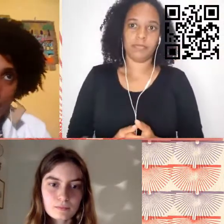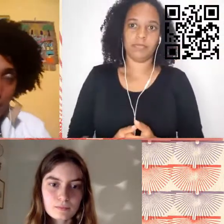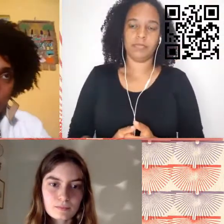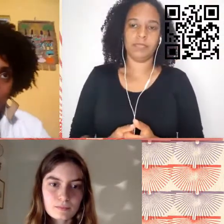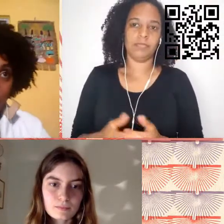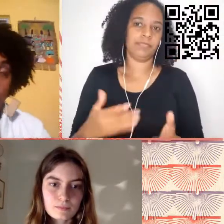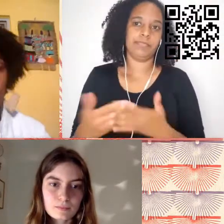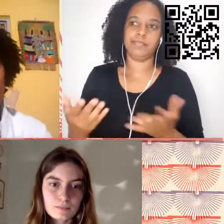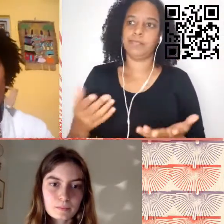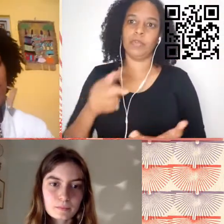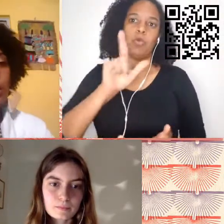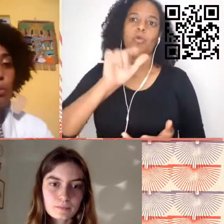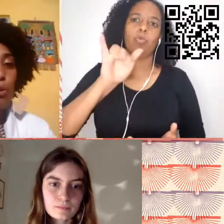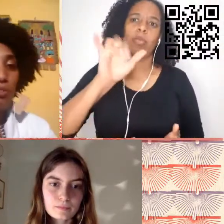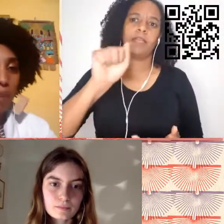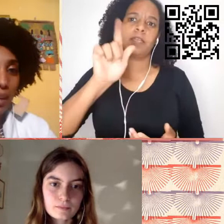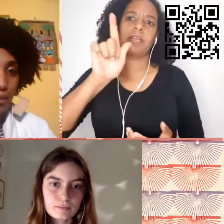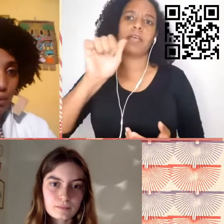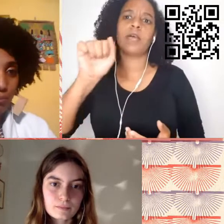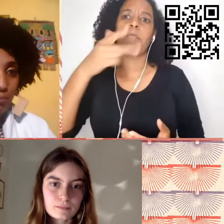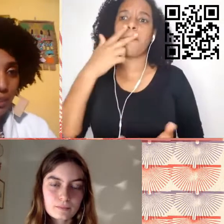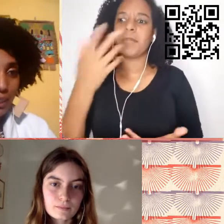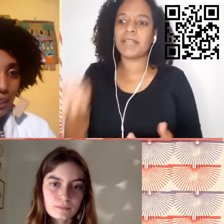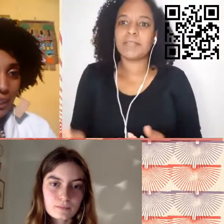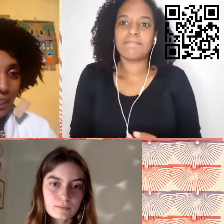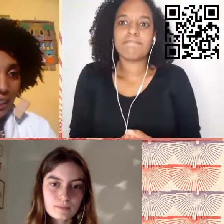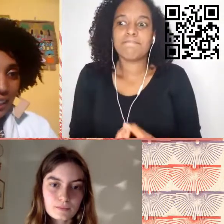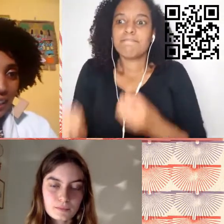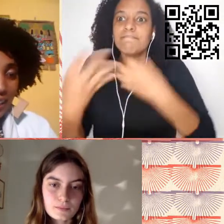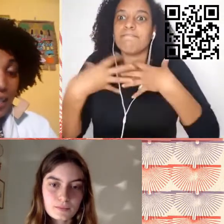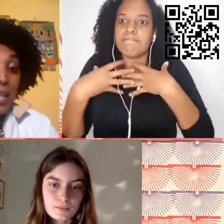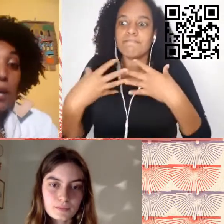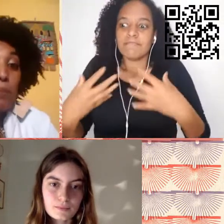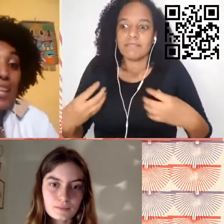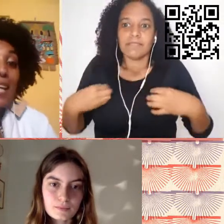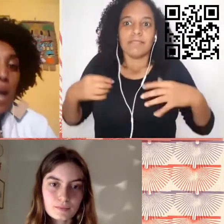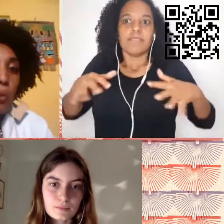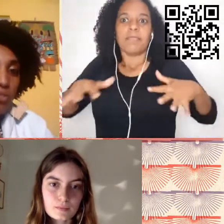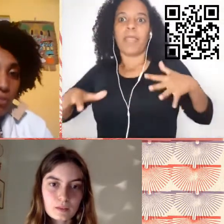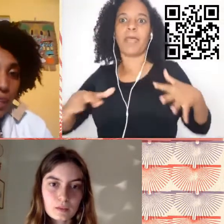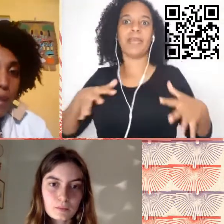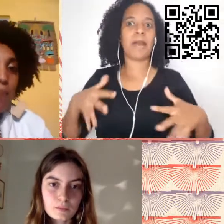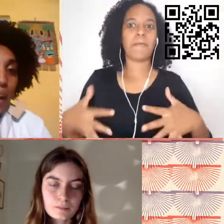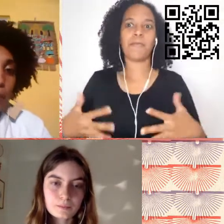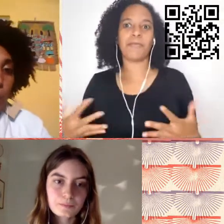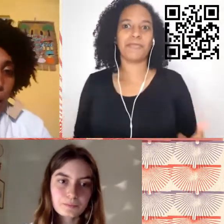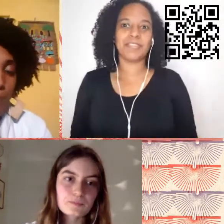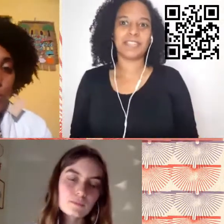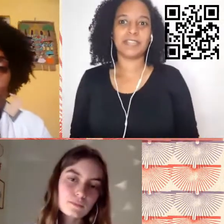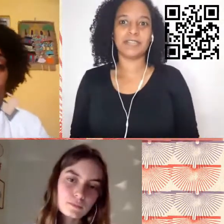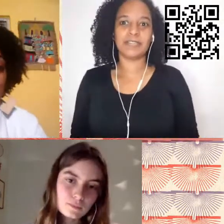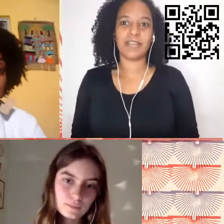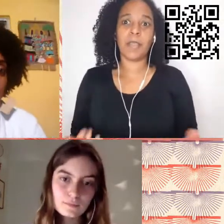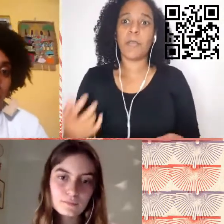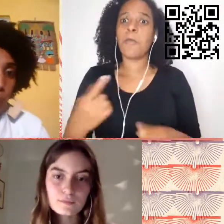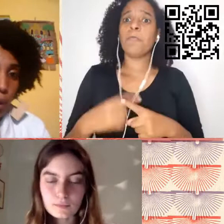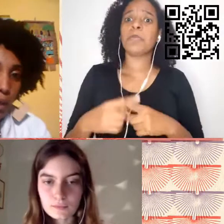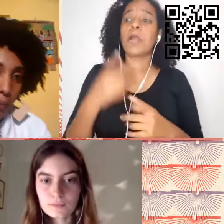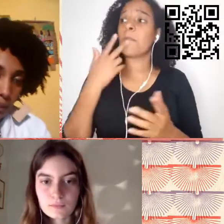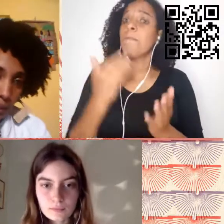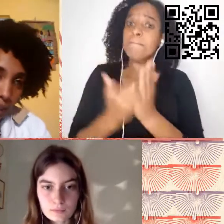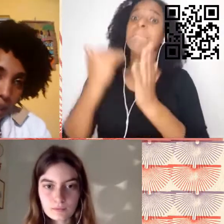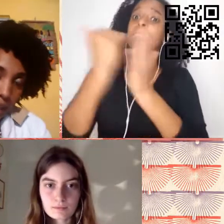do Luiz Gama, eu sinto o movimento. E por que não ler mais poemas ou estudar